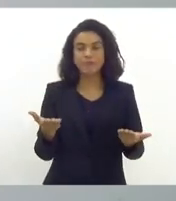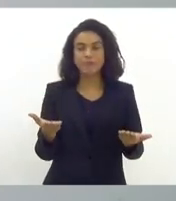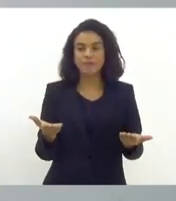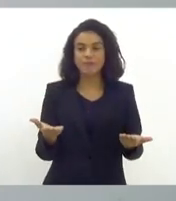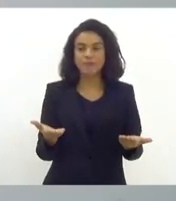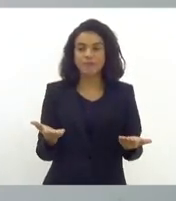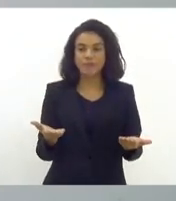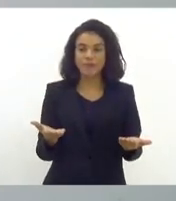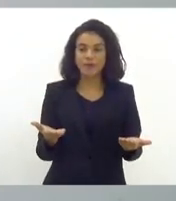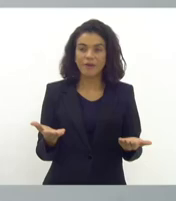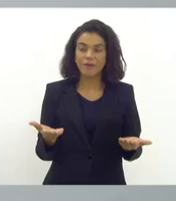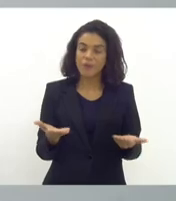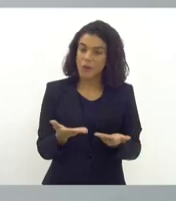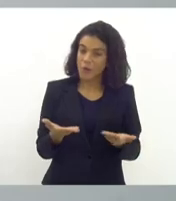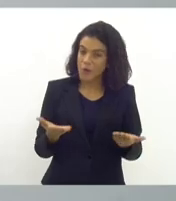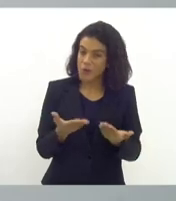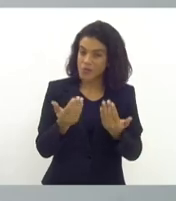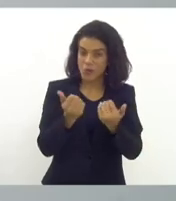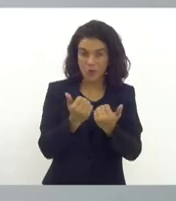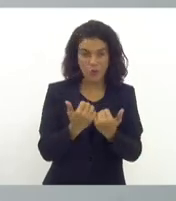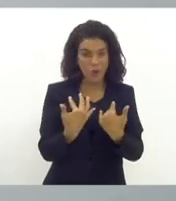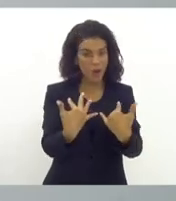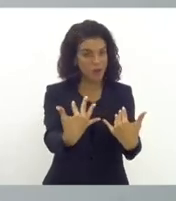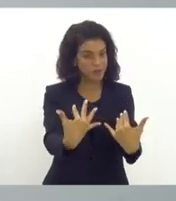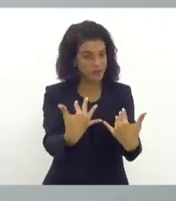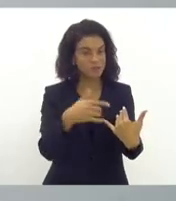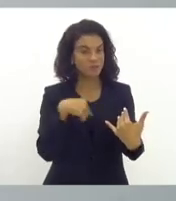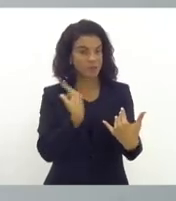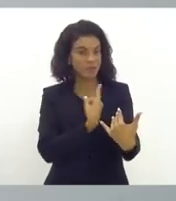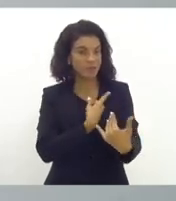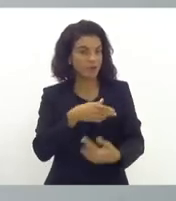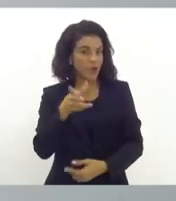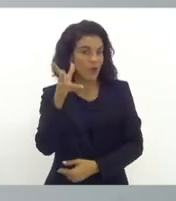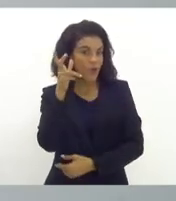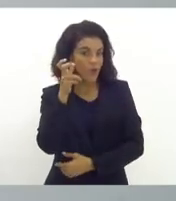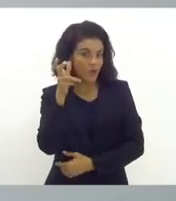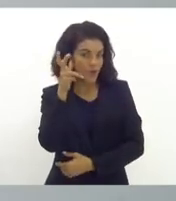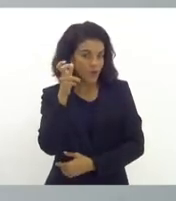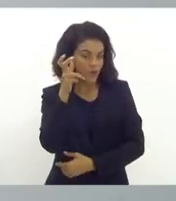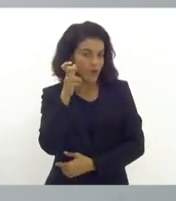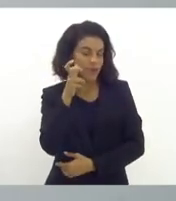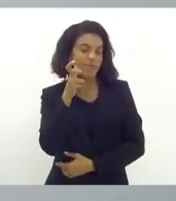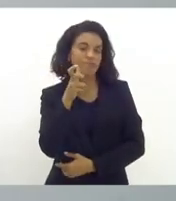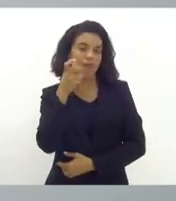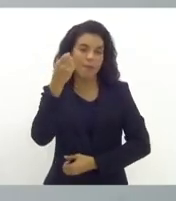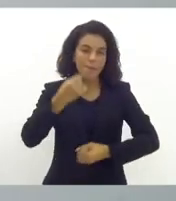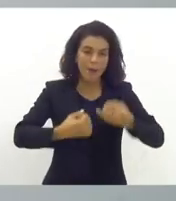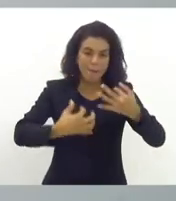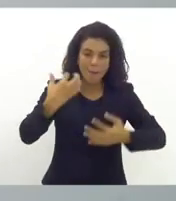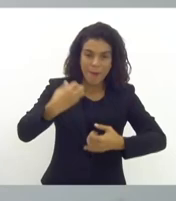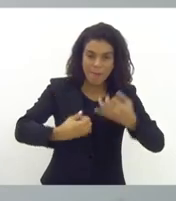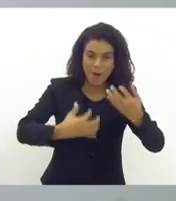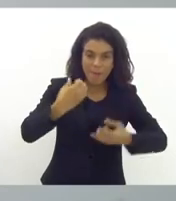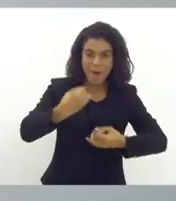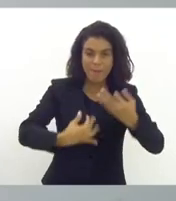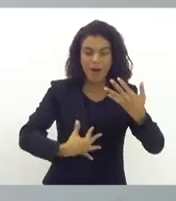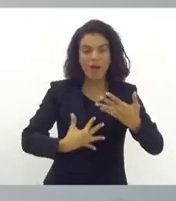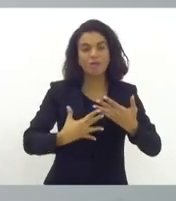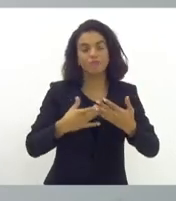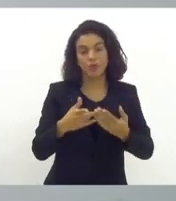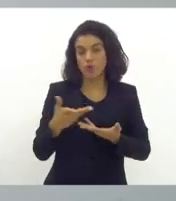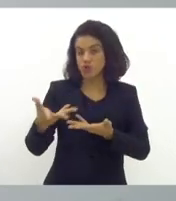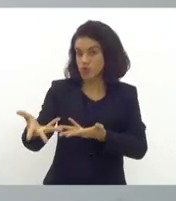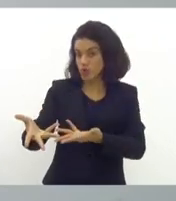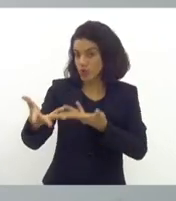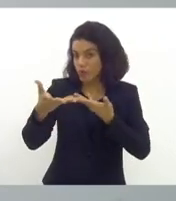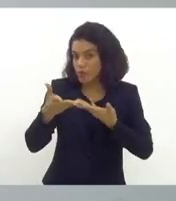bom hoje é uma audiência para que a gente possa ouvir nossos convidados todos os convidados Aqui foram feitos oficialmente